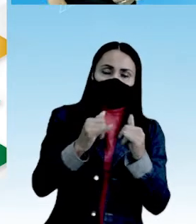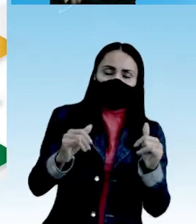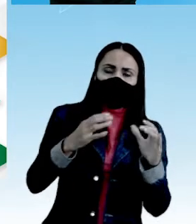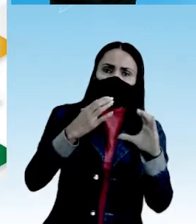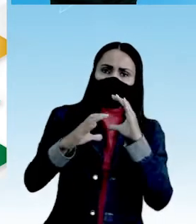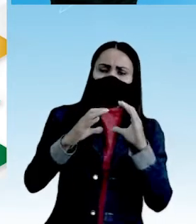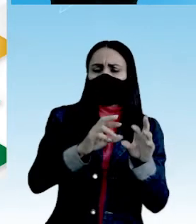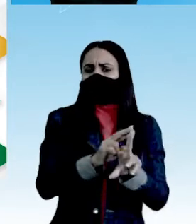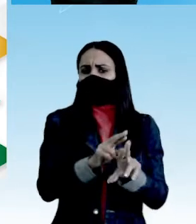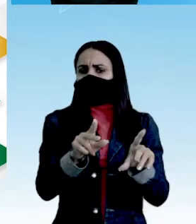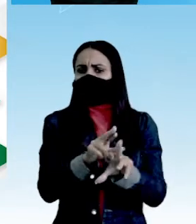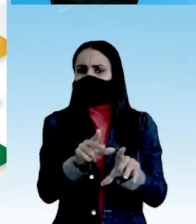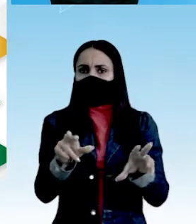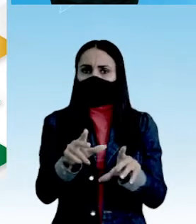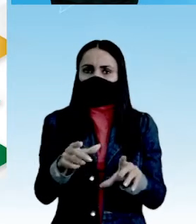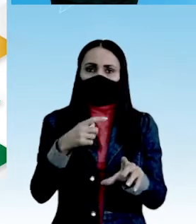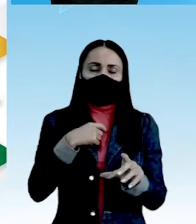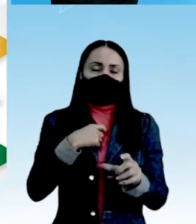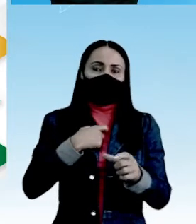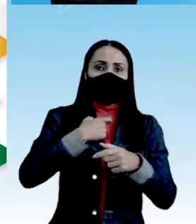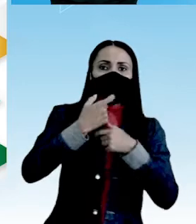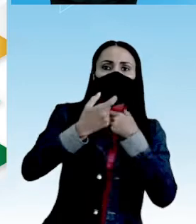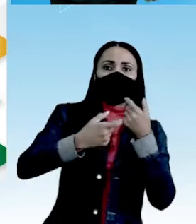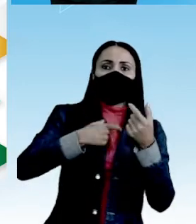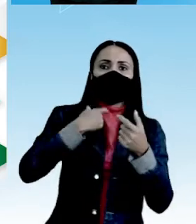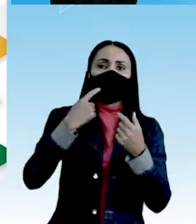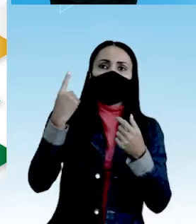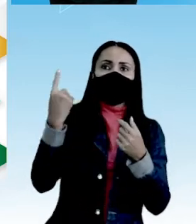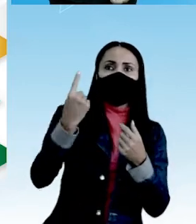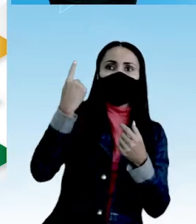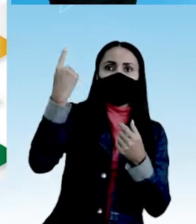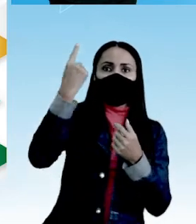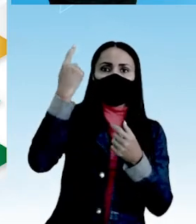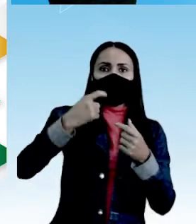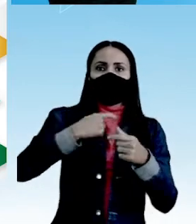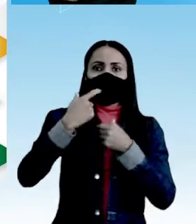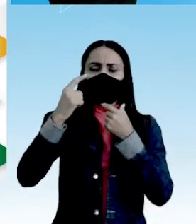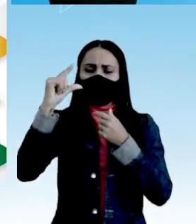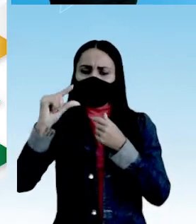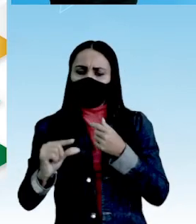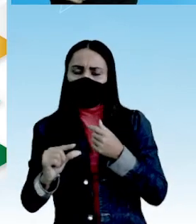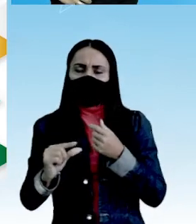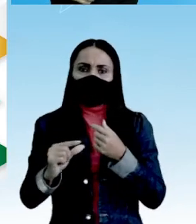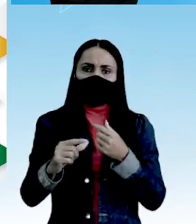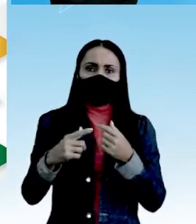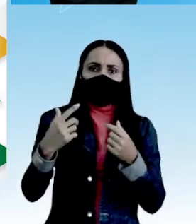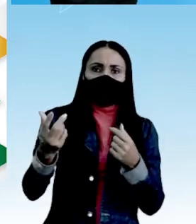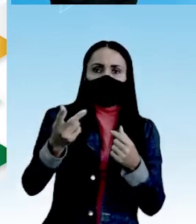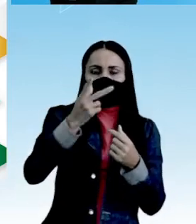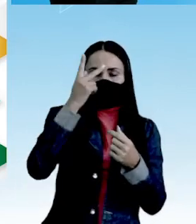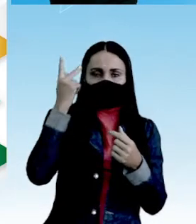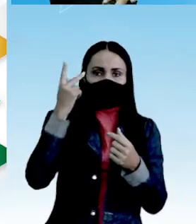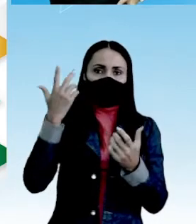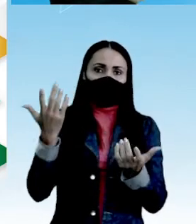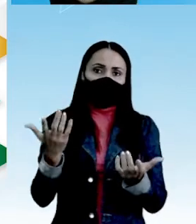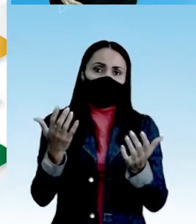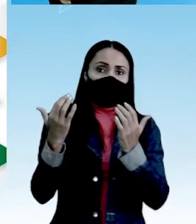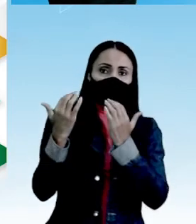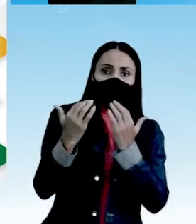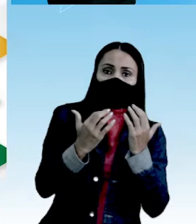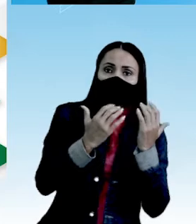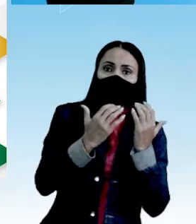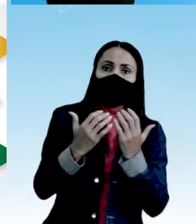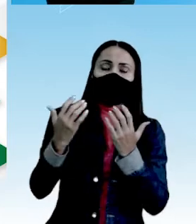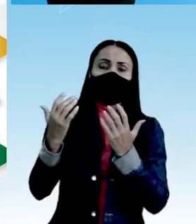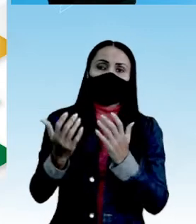né? Tem pessoas que têm a voz mais alta, outros têm as vozes mais baixas, né? Tem pessoas que têm sopranos, têm